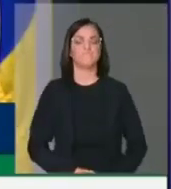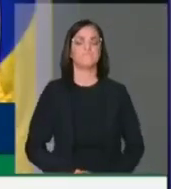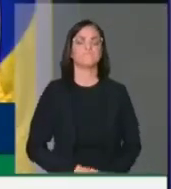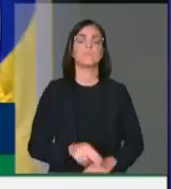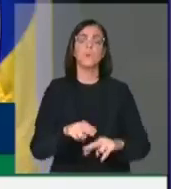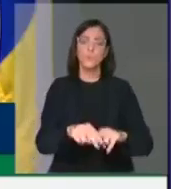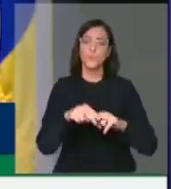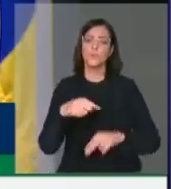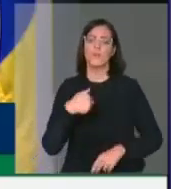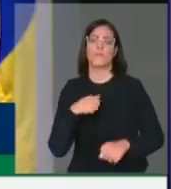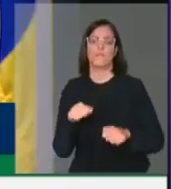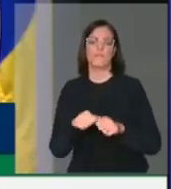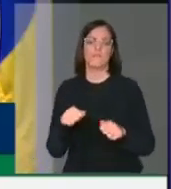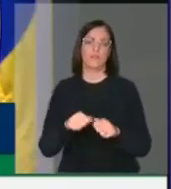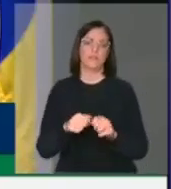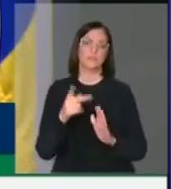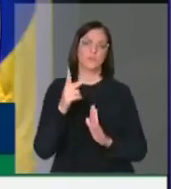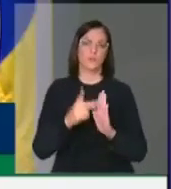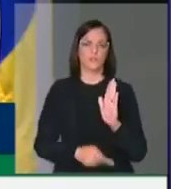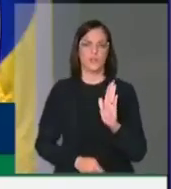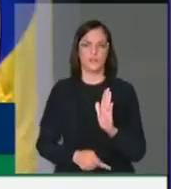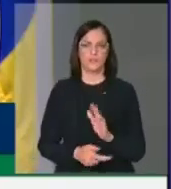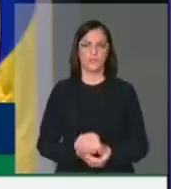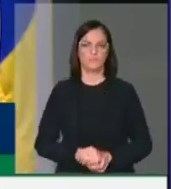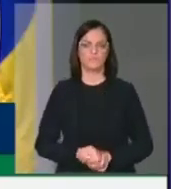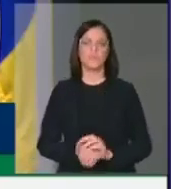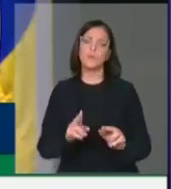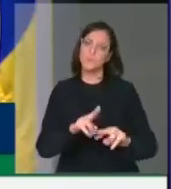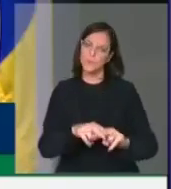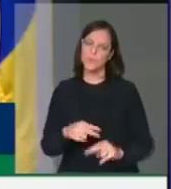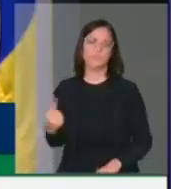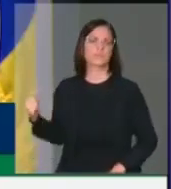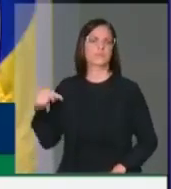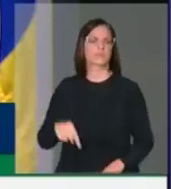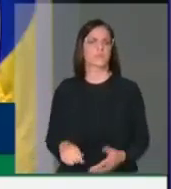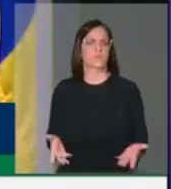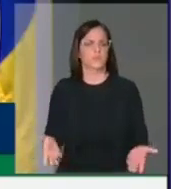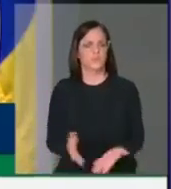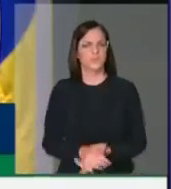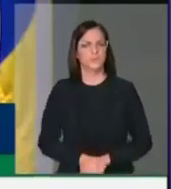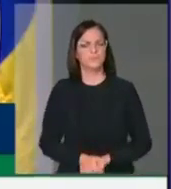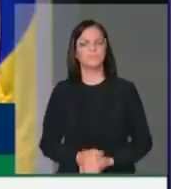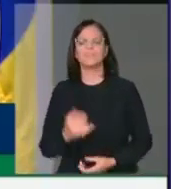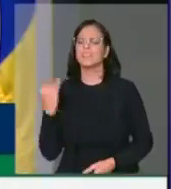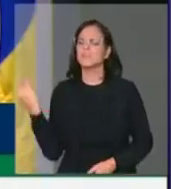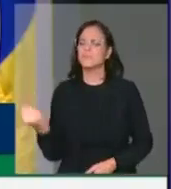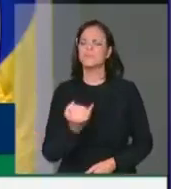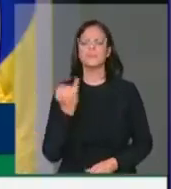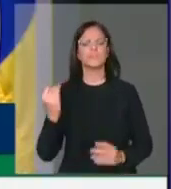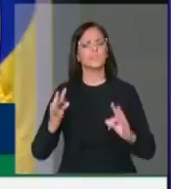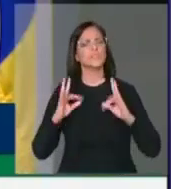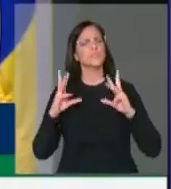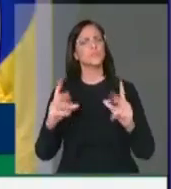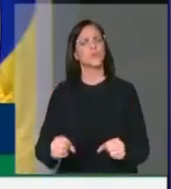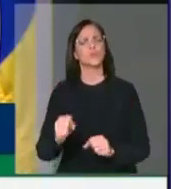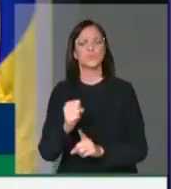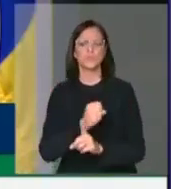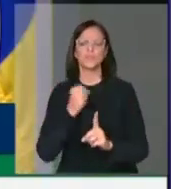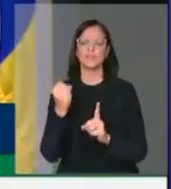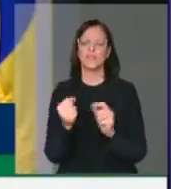e é por isso que estamos aqui hoje. É muito importante que toda a sociedade se envolva